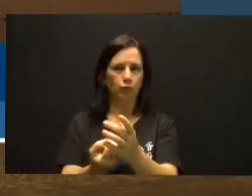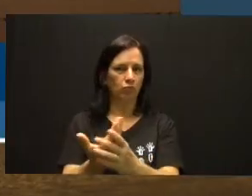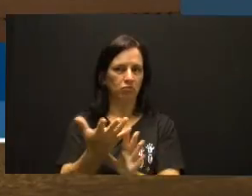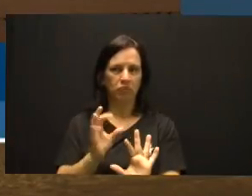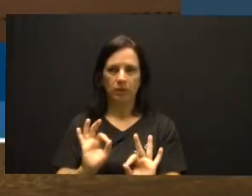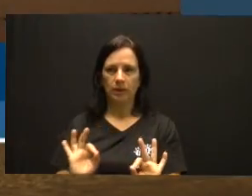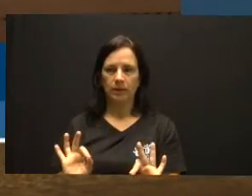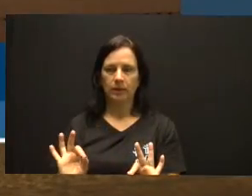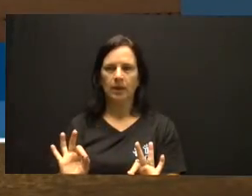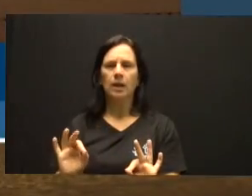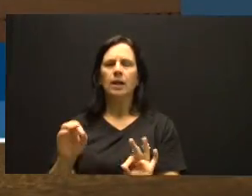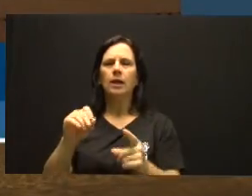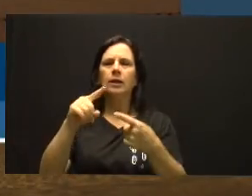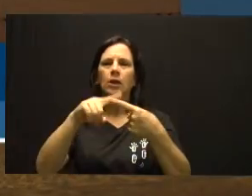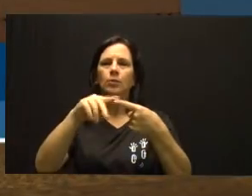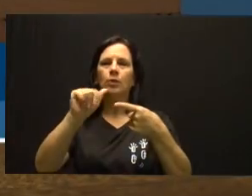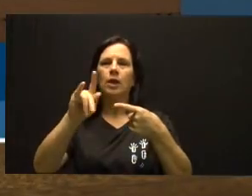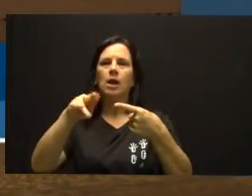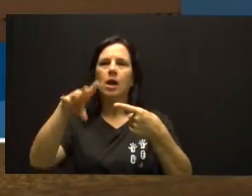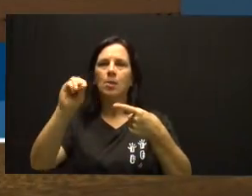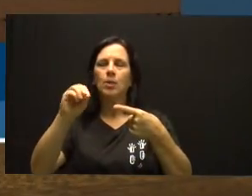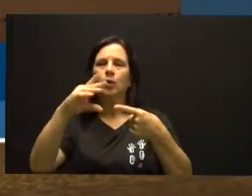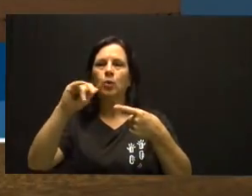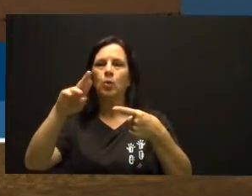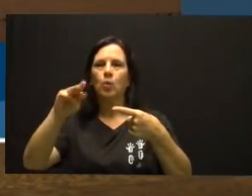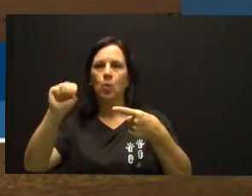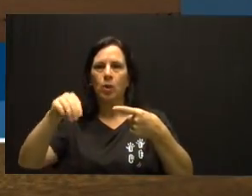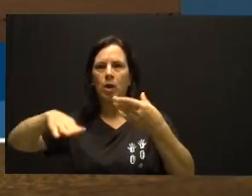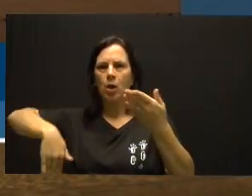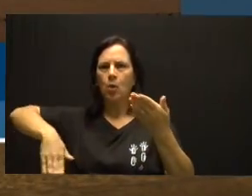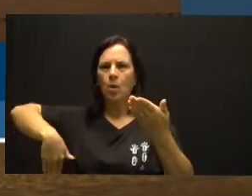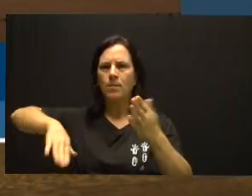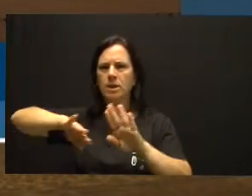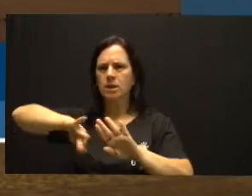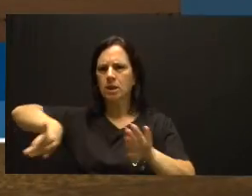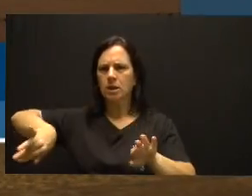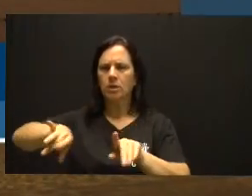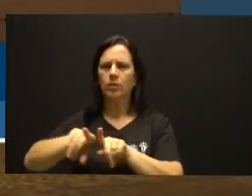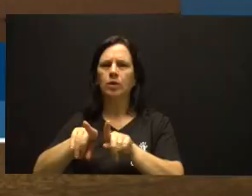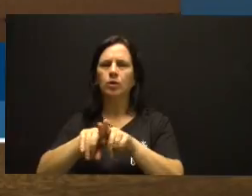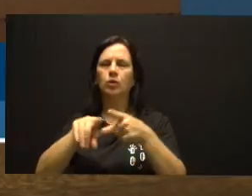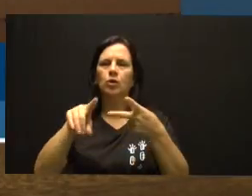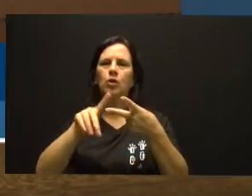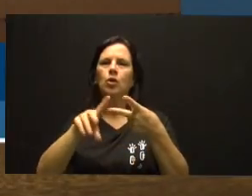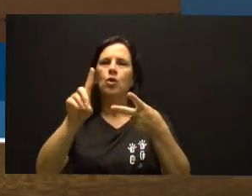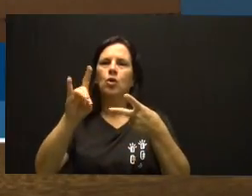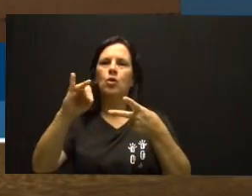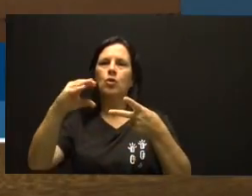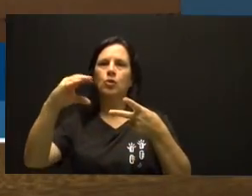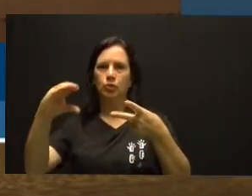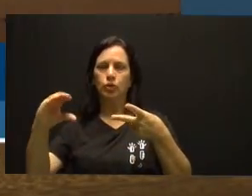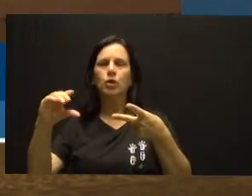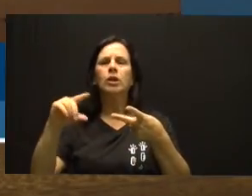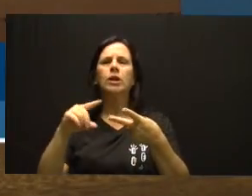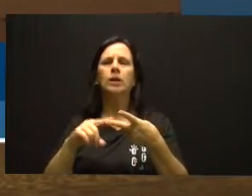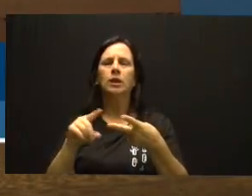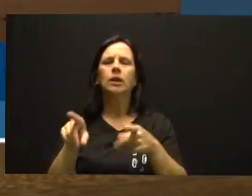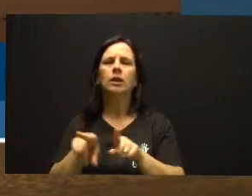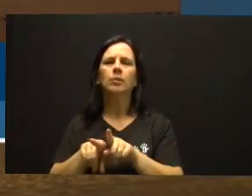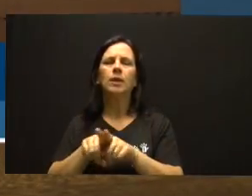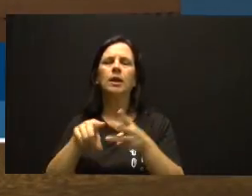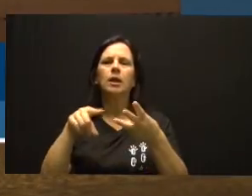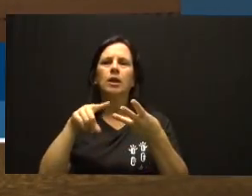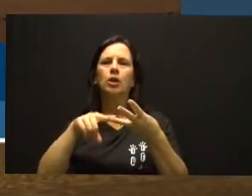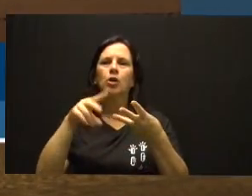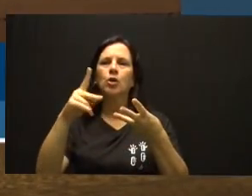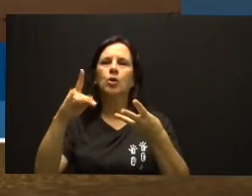Nós temos o Armando Cunha, com a piscina vazia, o Dique, que é o Poli, todos sabem as condições, não é preciso nem falar. Temos